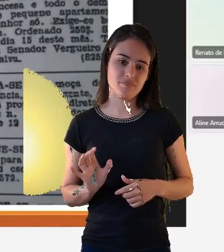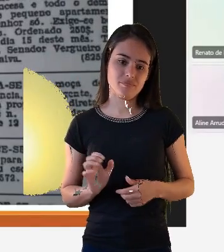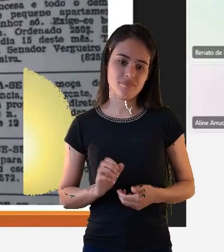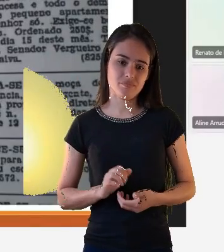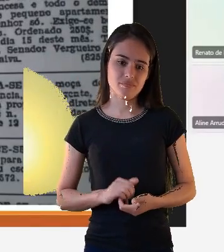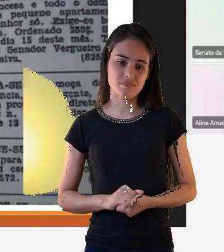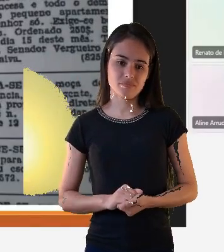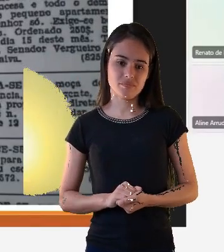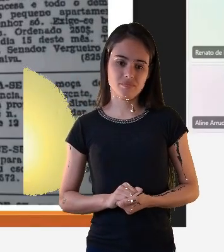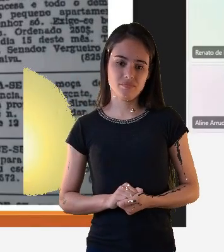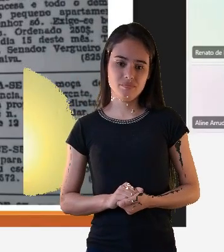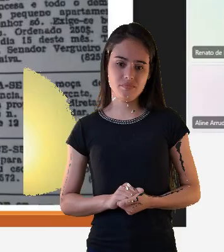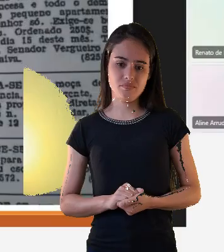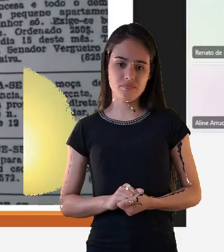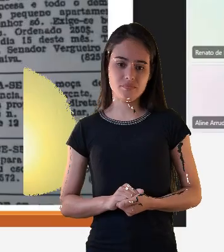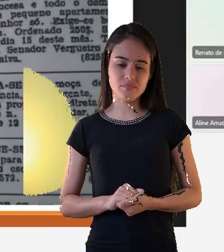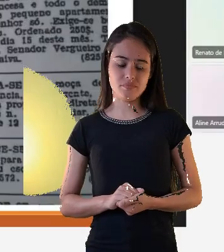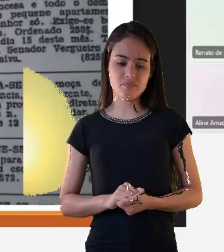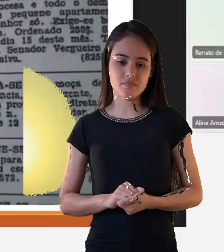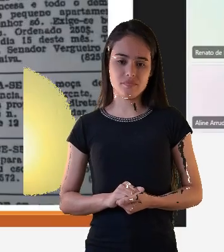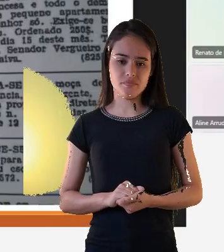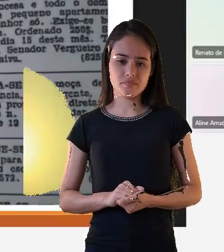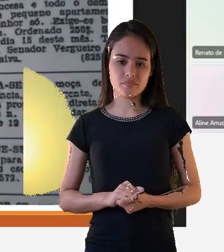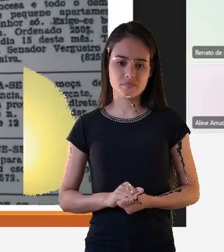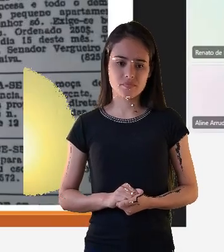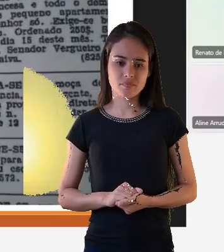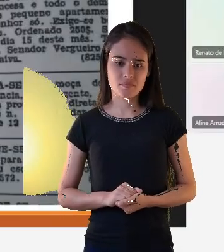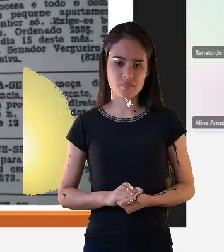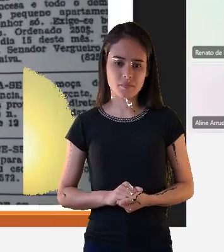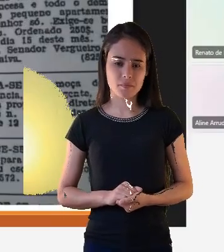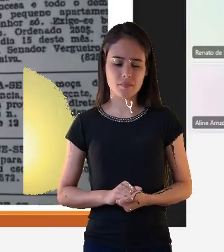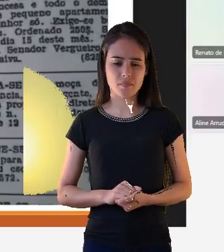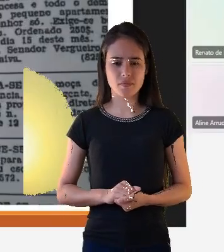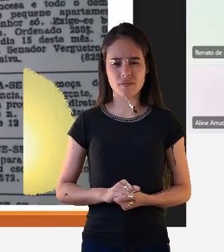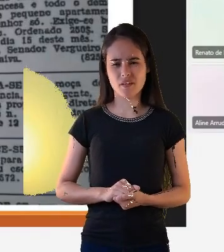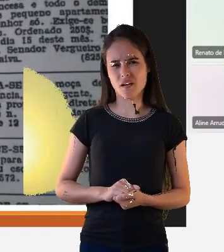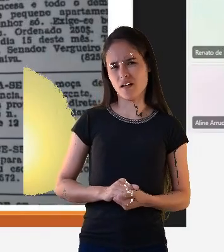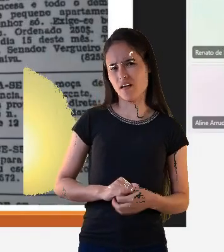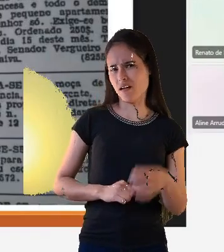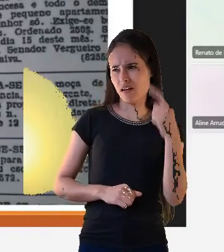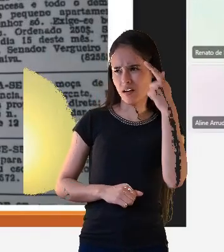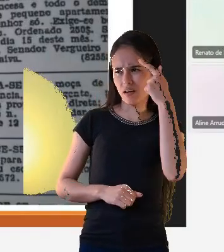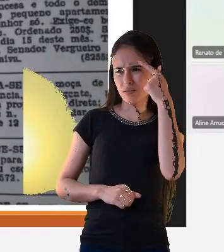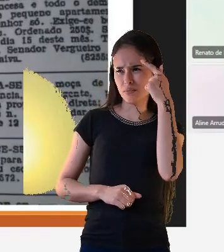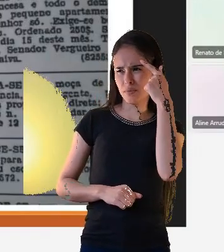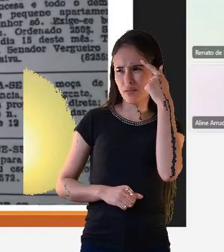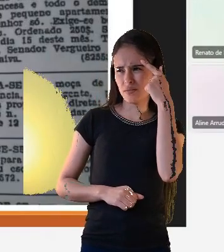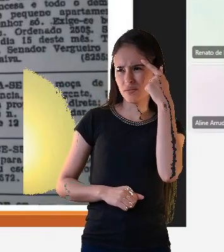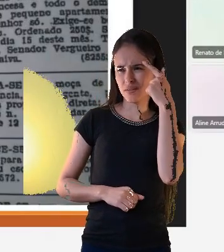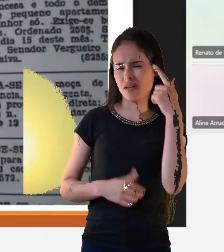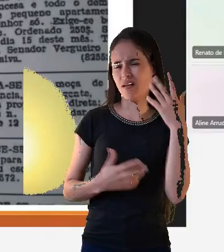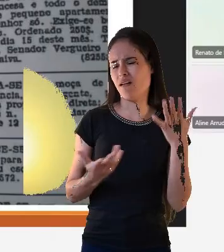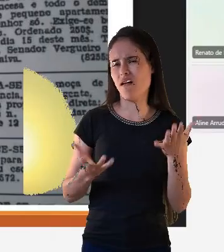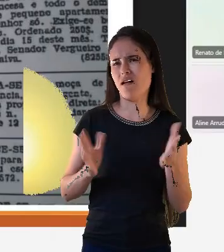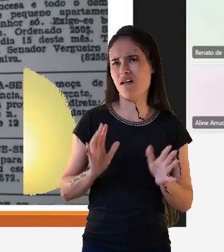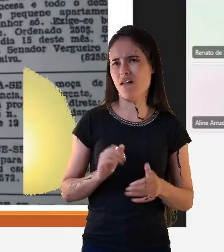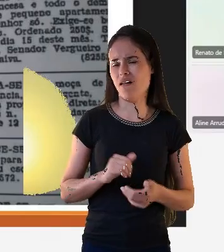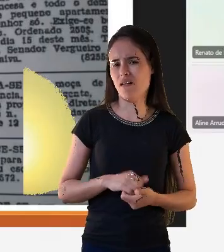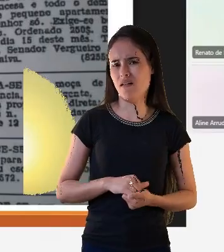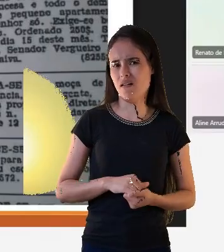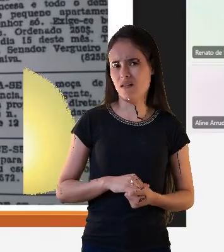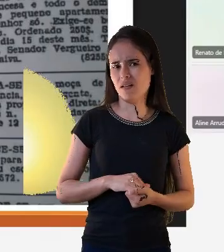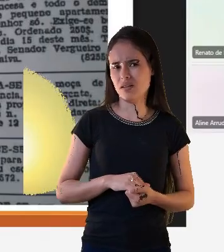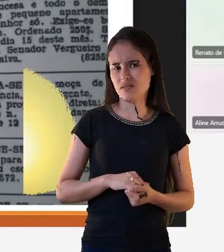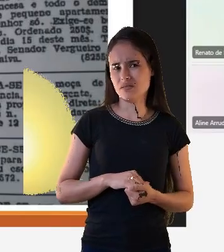só com empregos, né? Ah, um emprego ali, uma recepcionista, um emprego ali que a